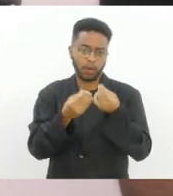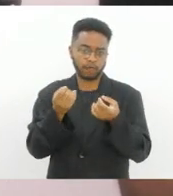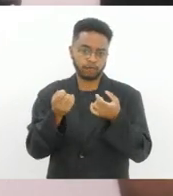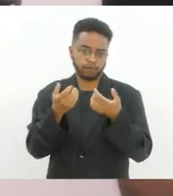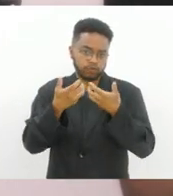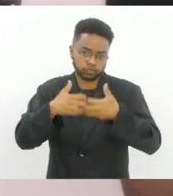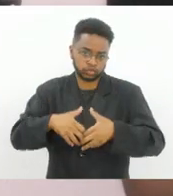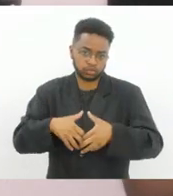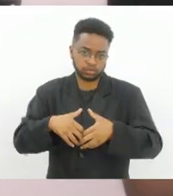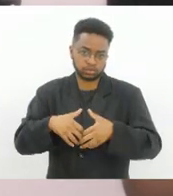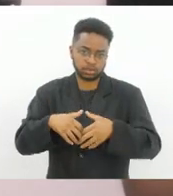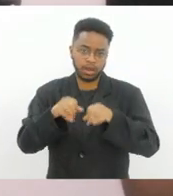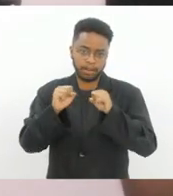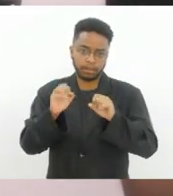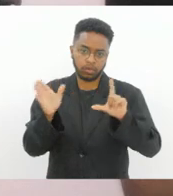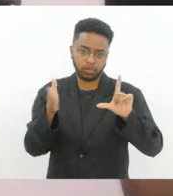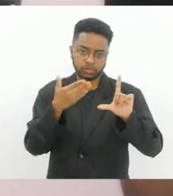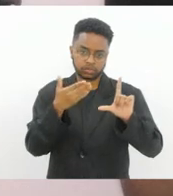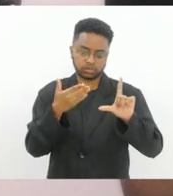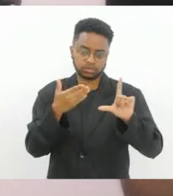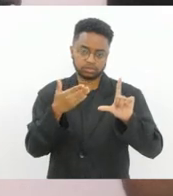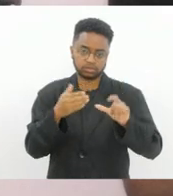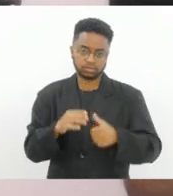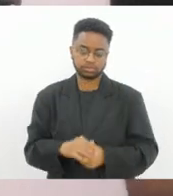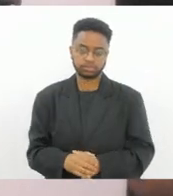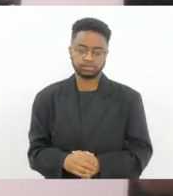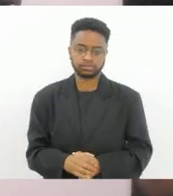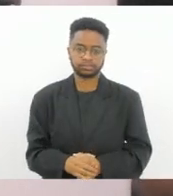compartilhar. Pode passar, por favor? Ela já vai.